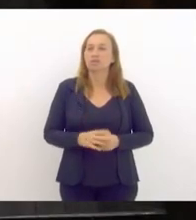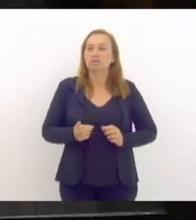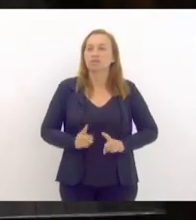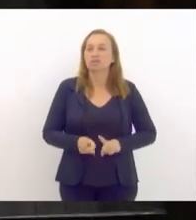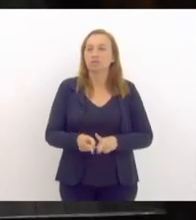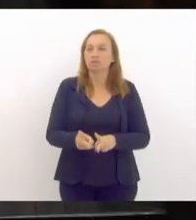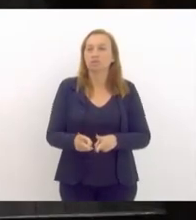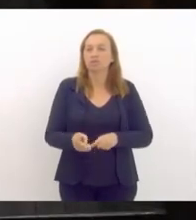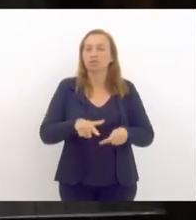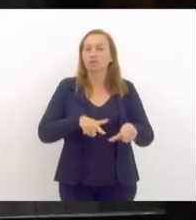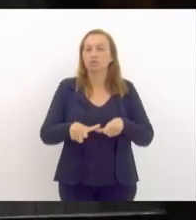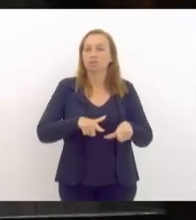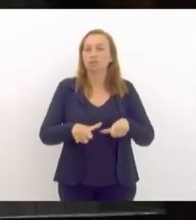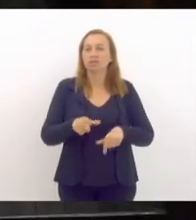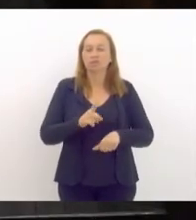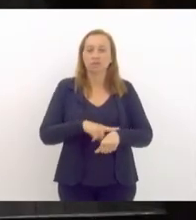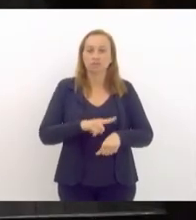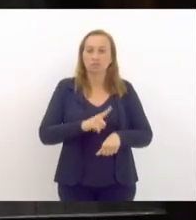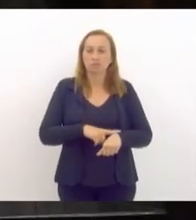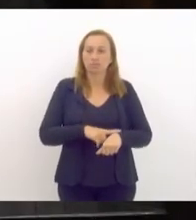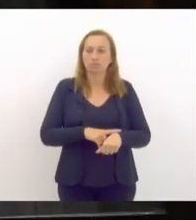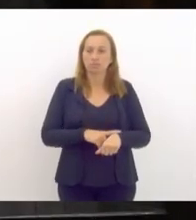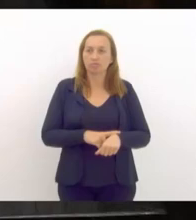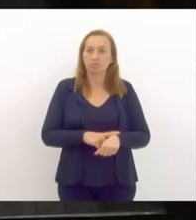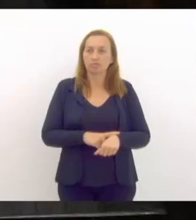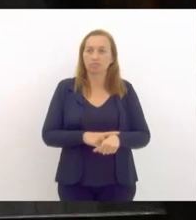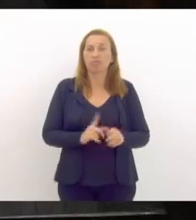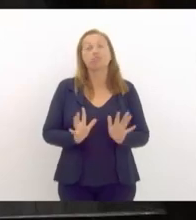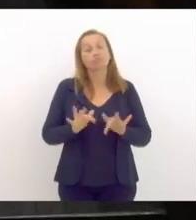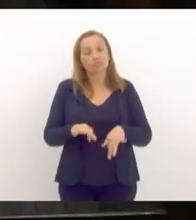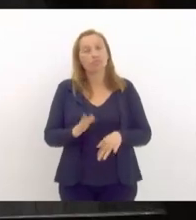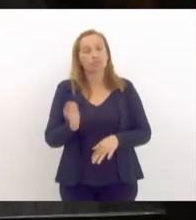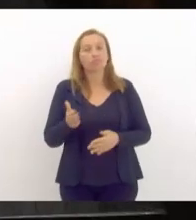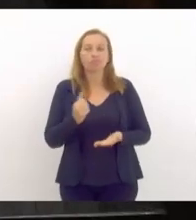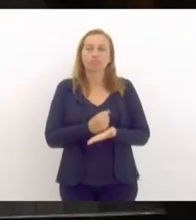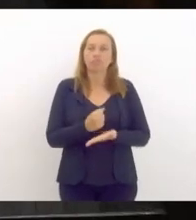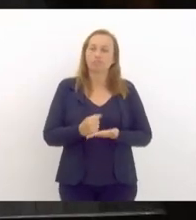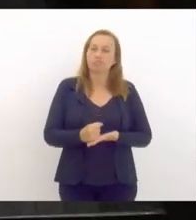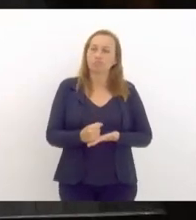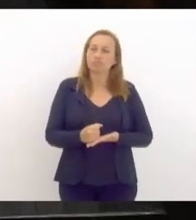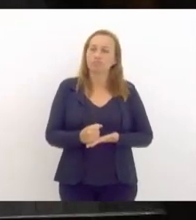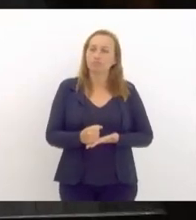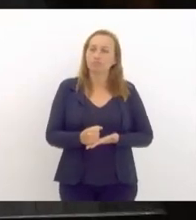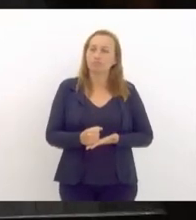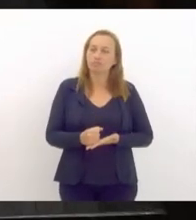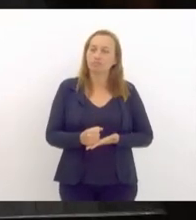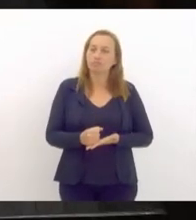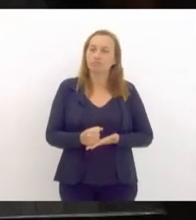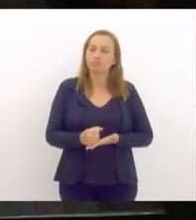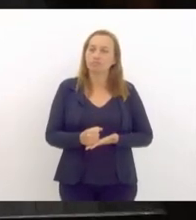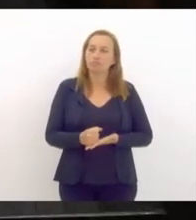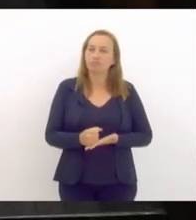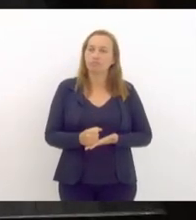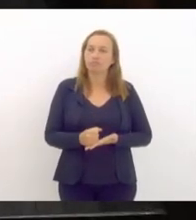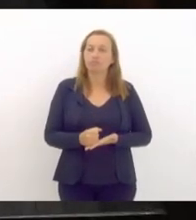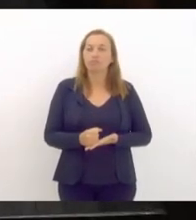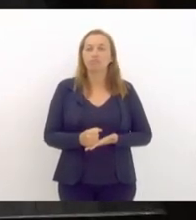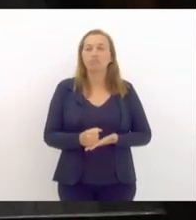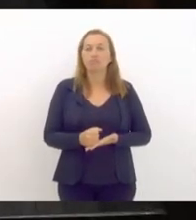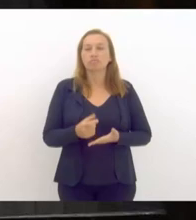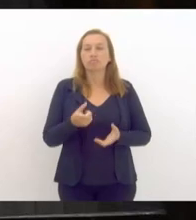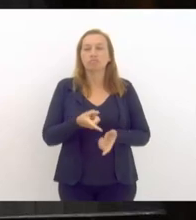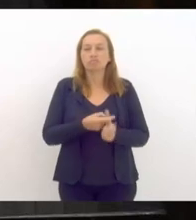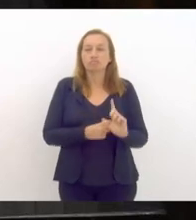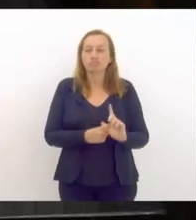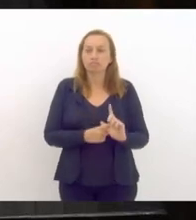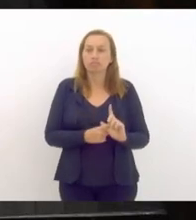continuidade do serviço nesse momento em que se encerrou o contrato ao reconhecimento de uma dívida que já